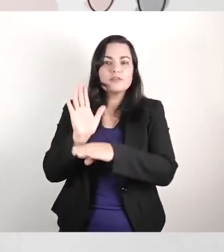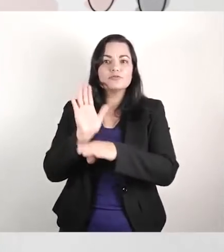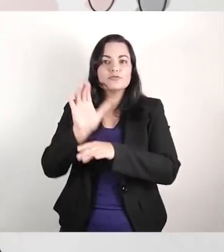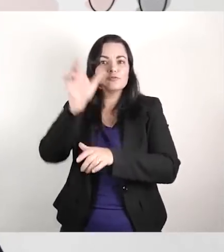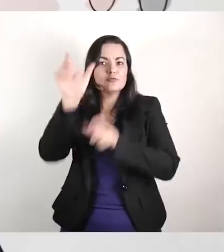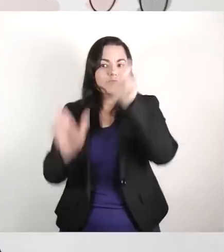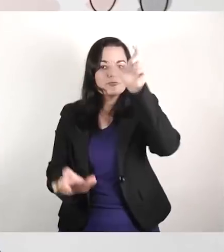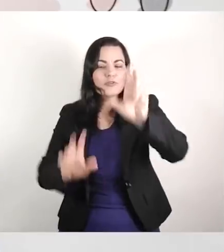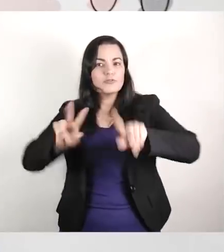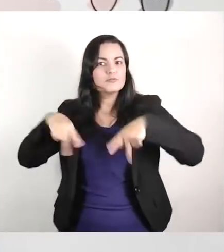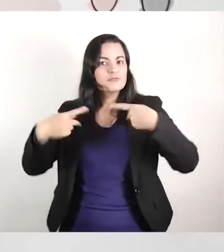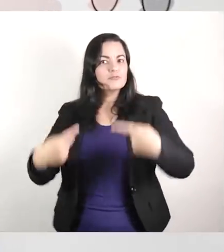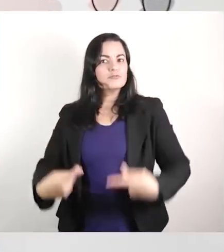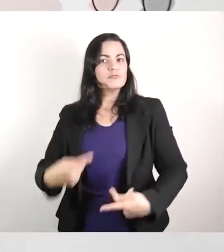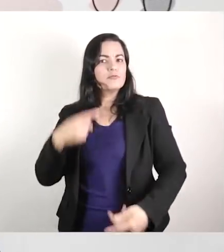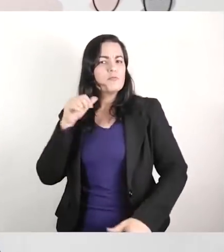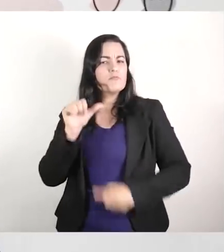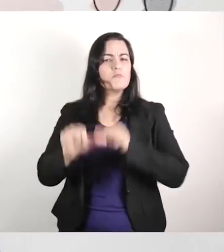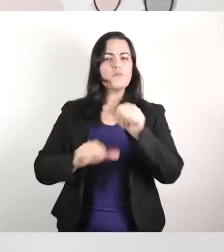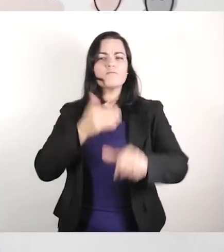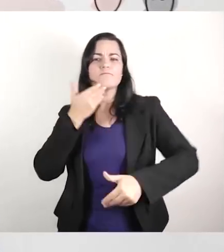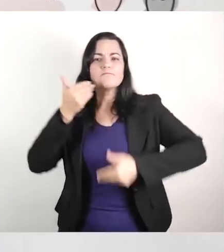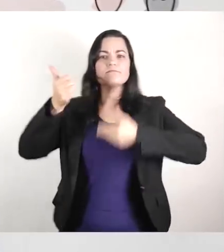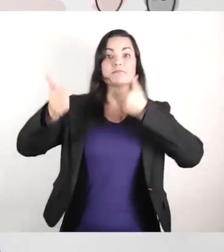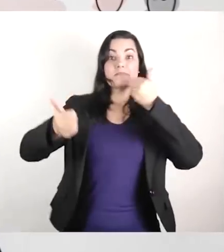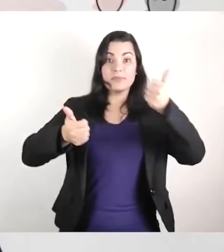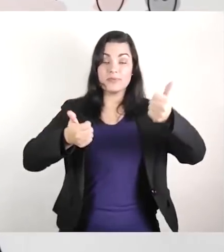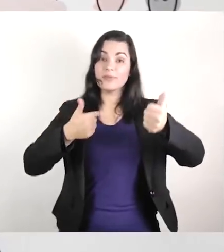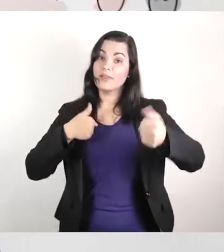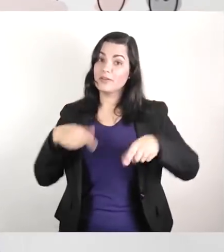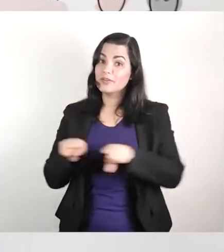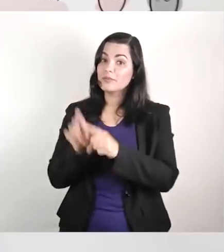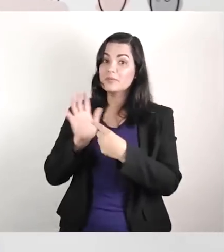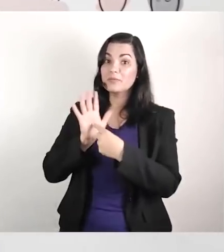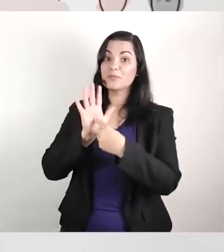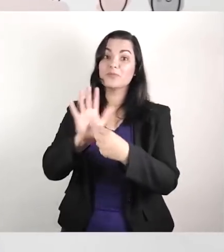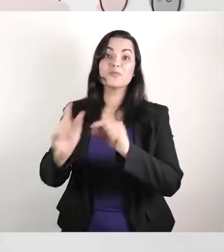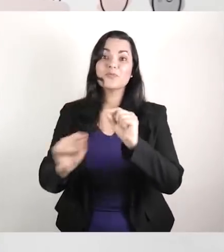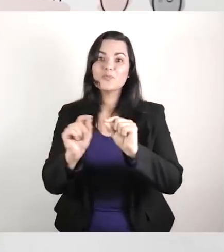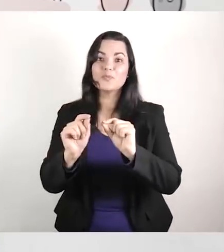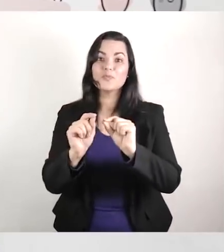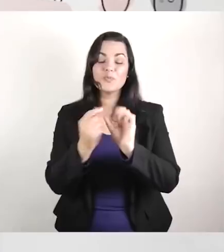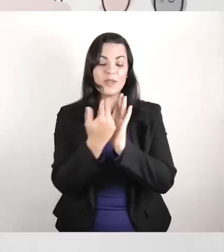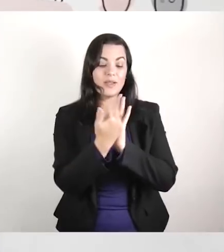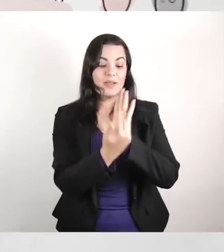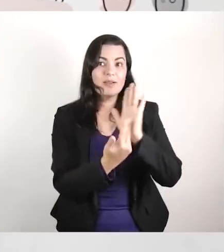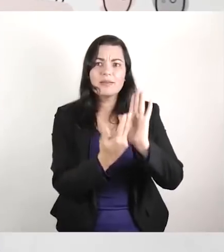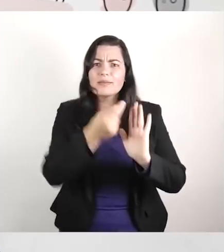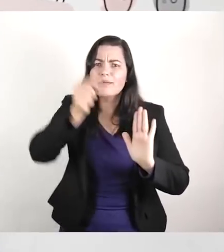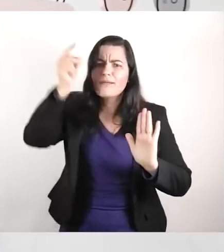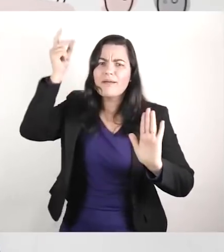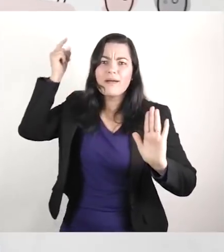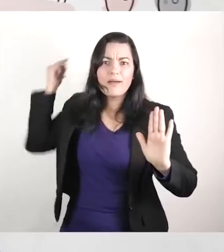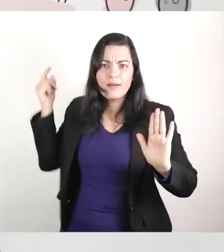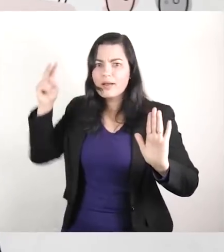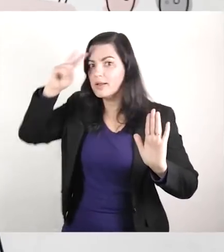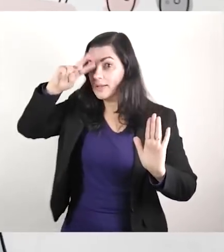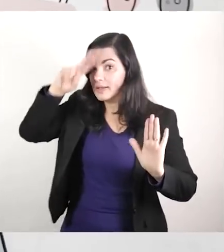tempo, eu apresentei a vocês o registro rupestre. Vocês se